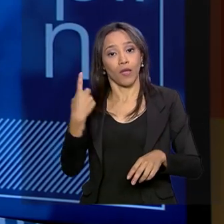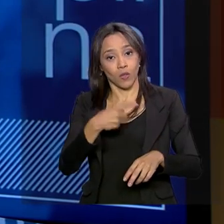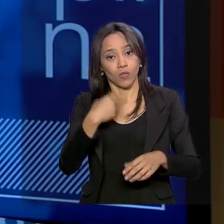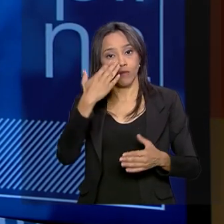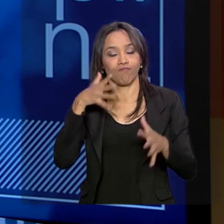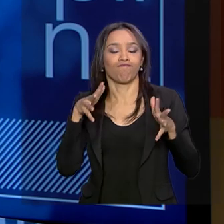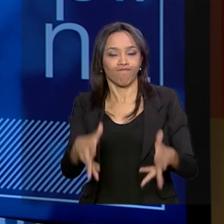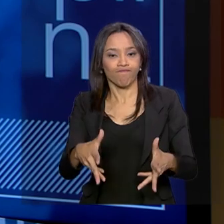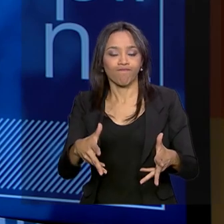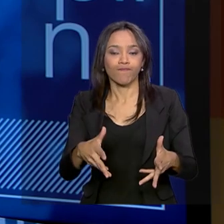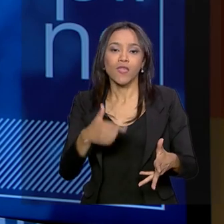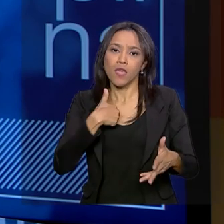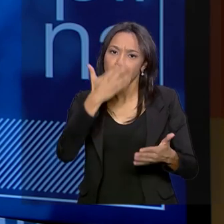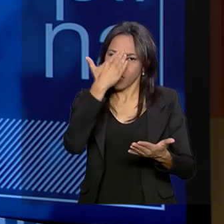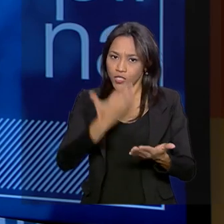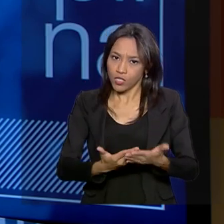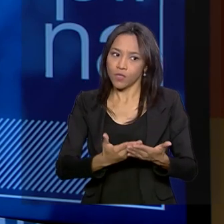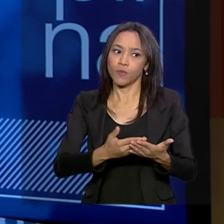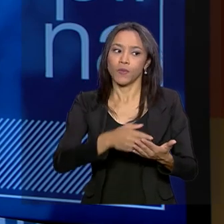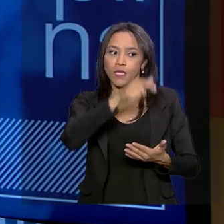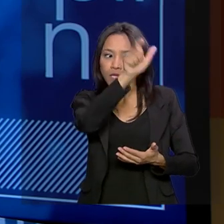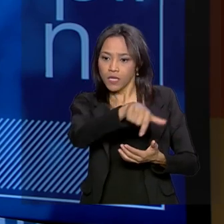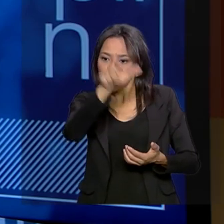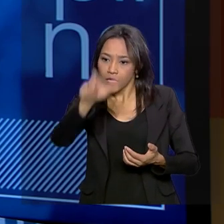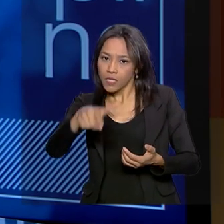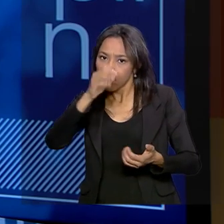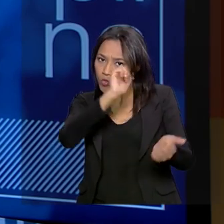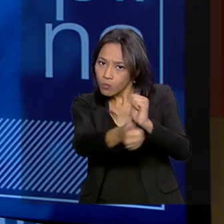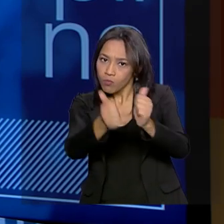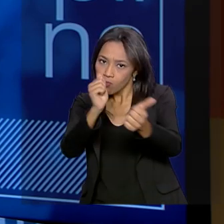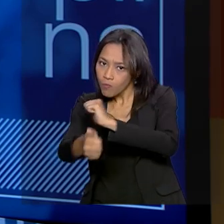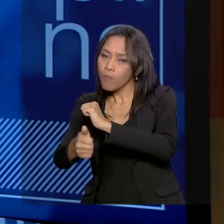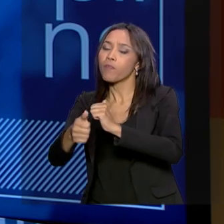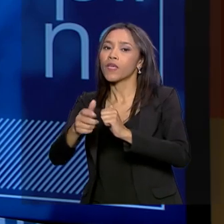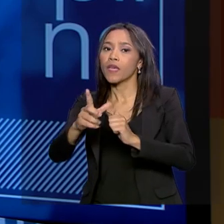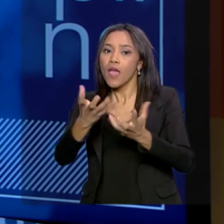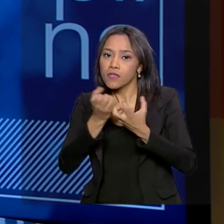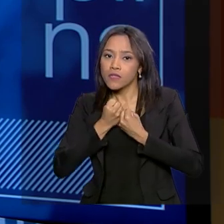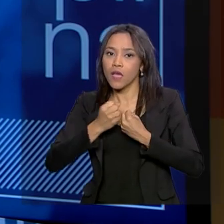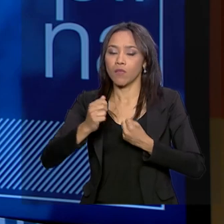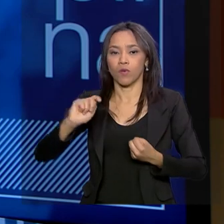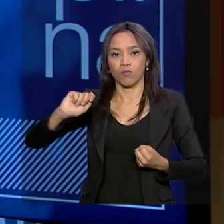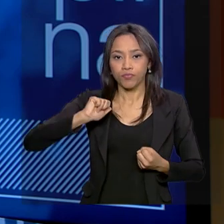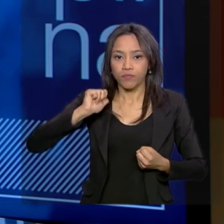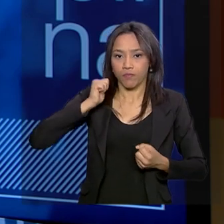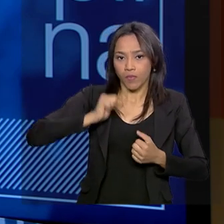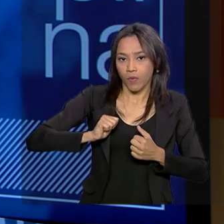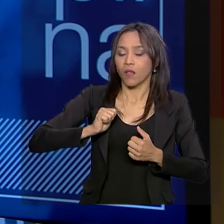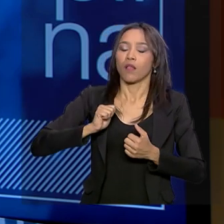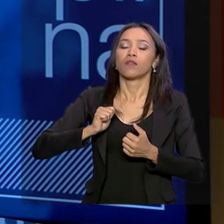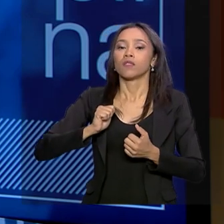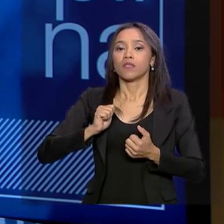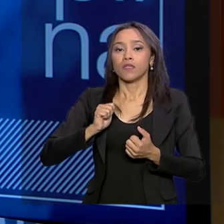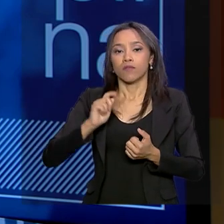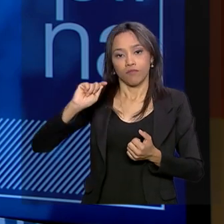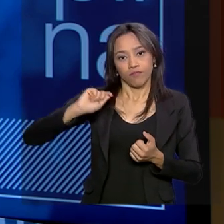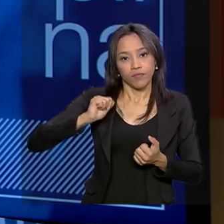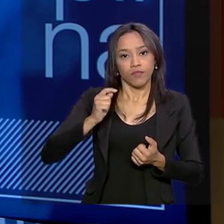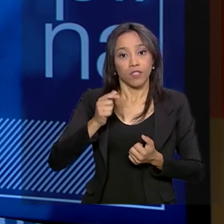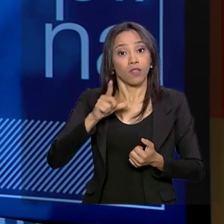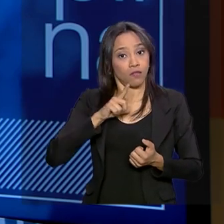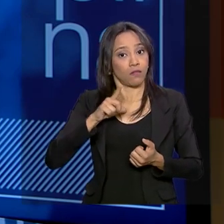que o atleta que é beneficiado pelo Bolsa Atleta, ele tem um reconhecimento dessa